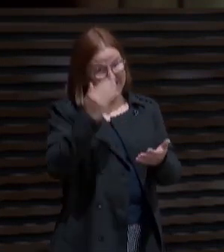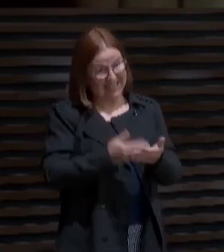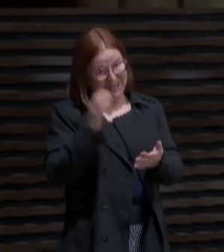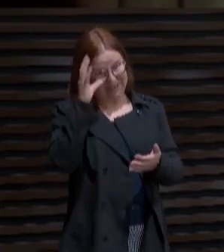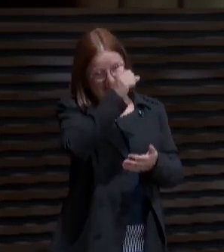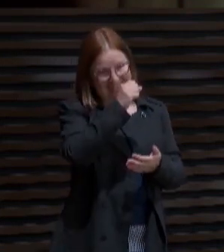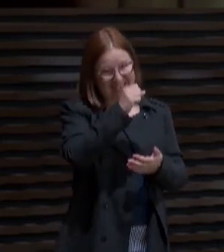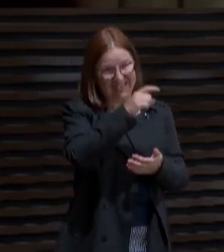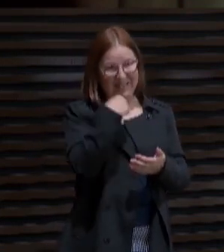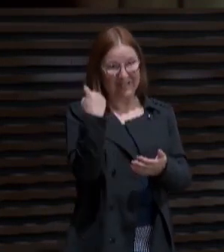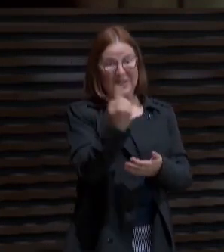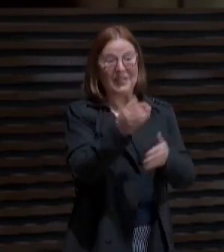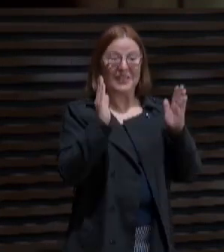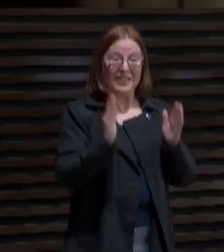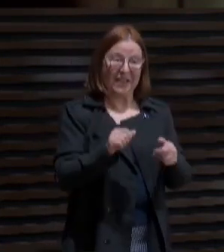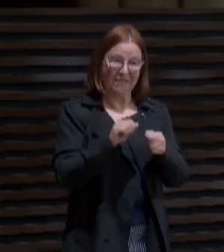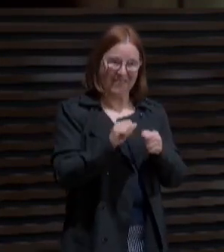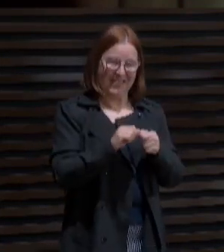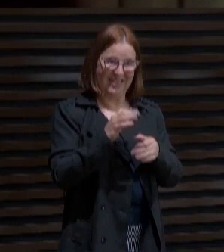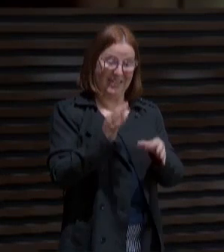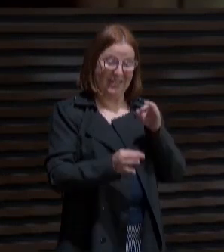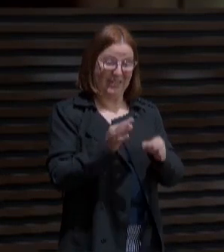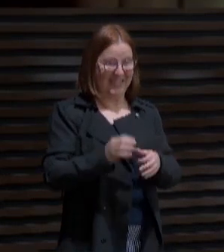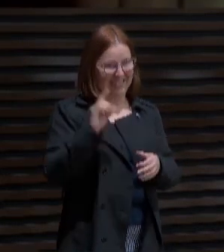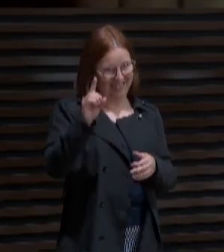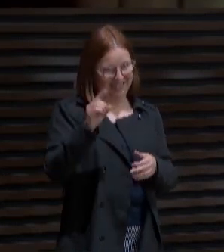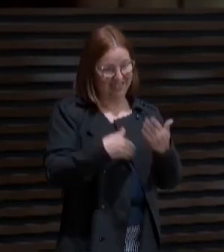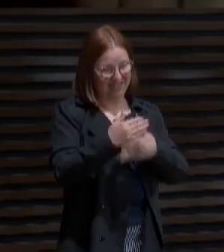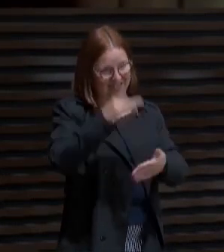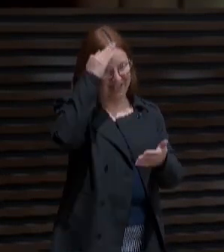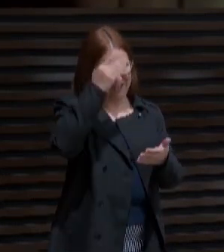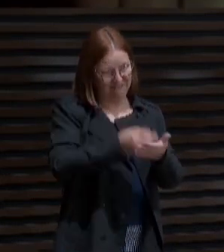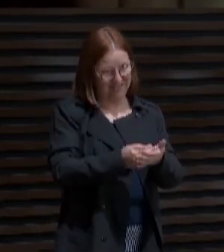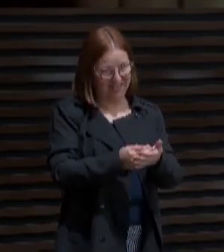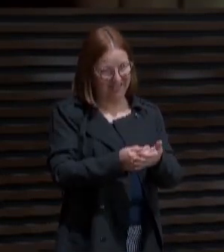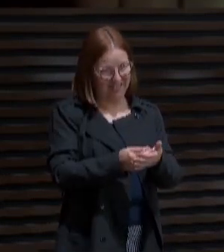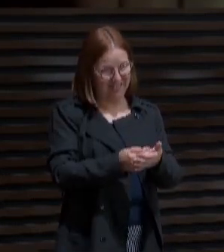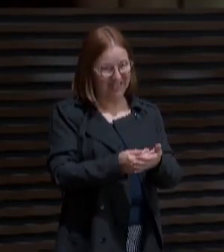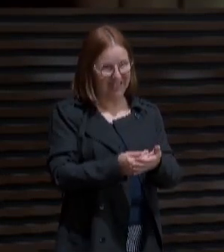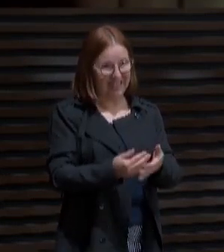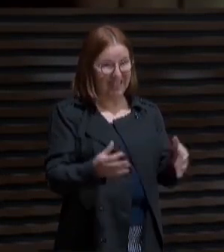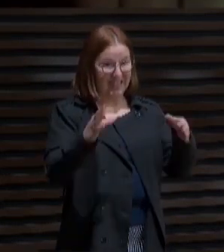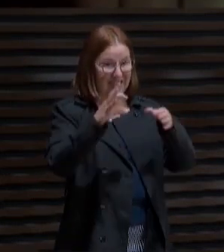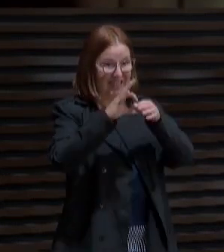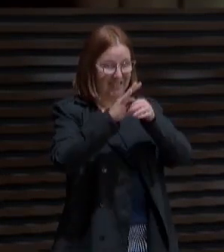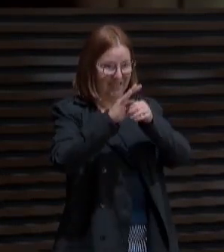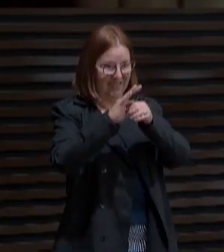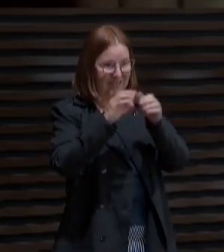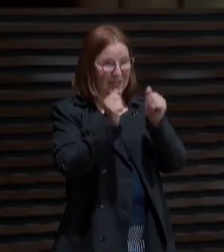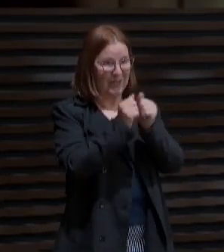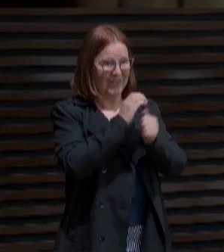feitos justiça de Deus por meio da fé em nossa união com Cristo na cruz. É lá que